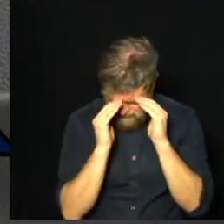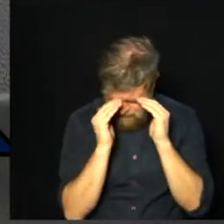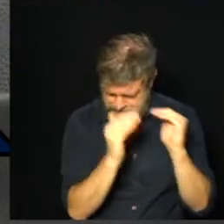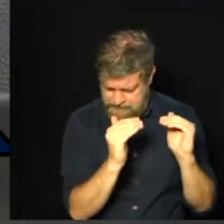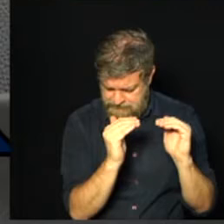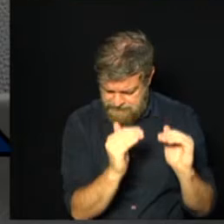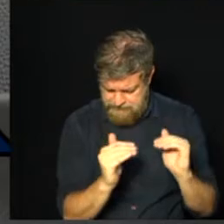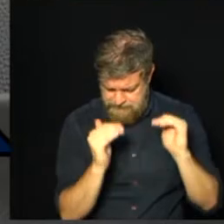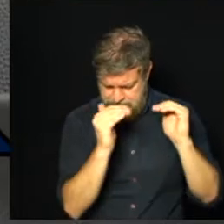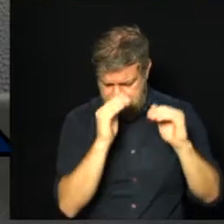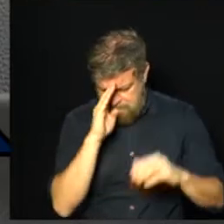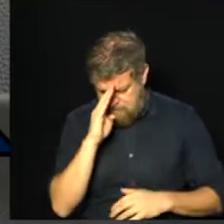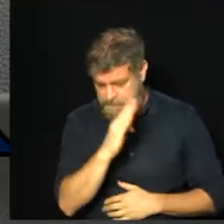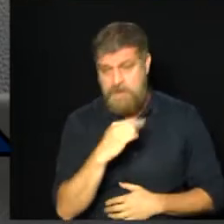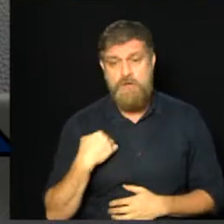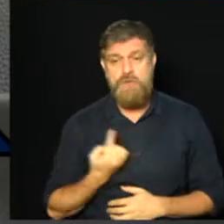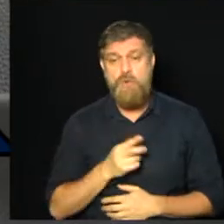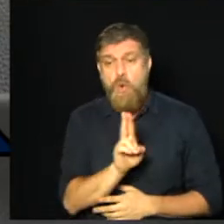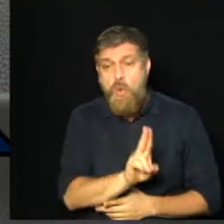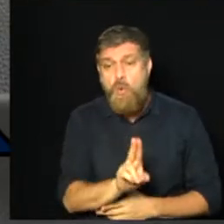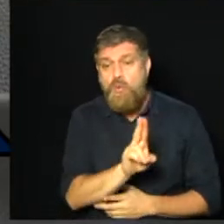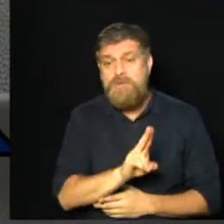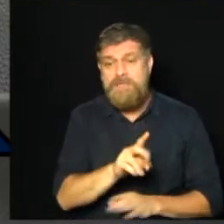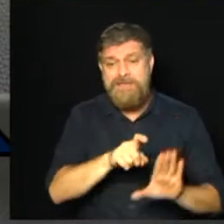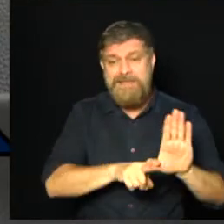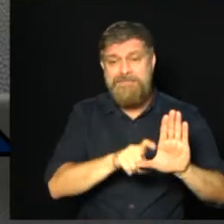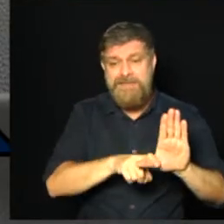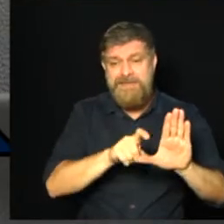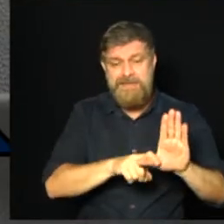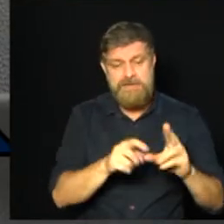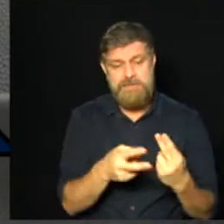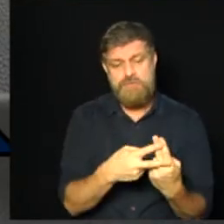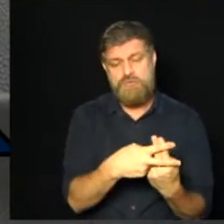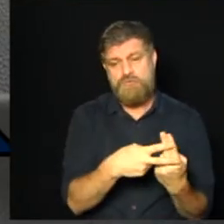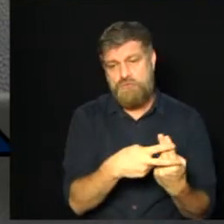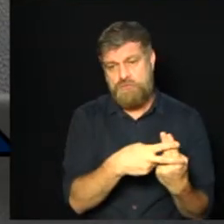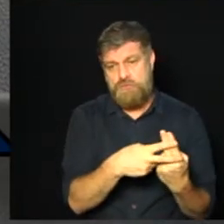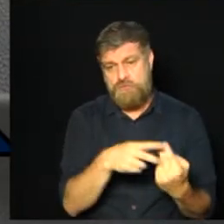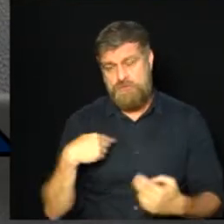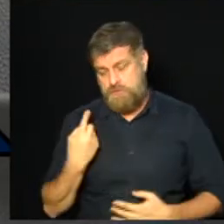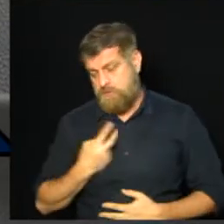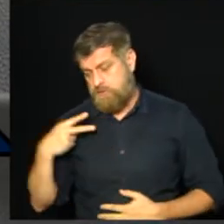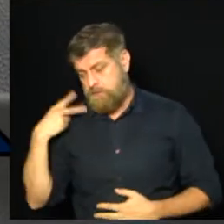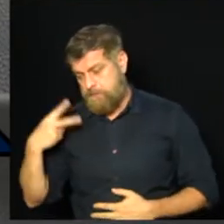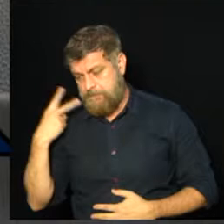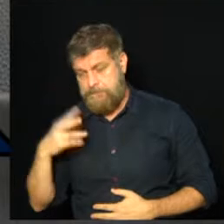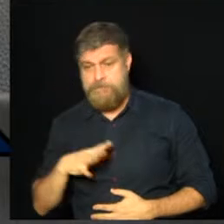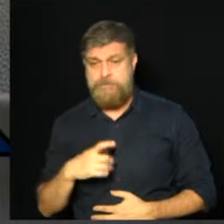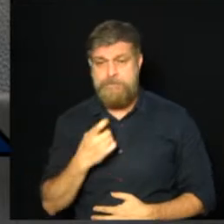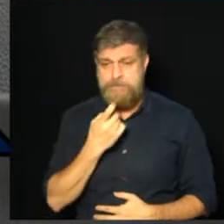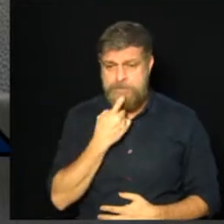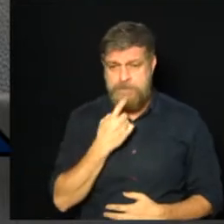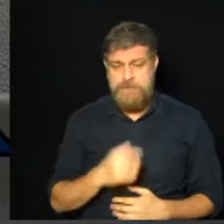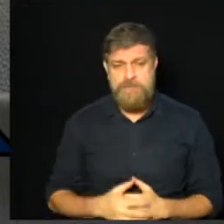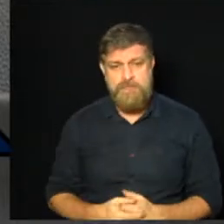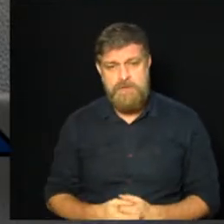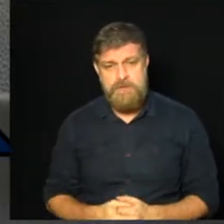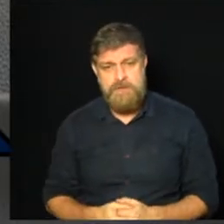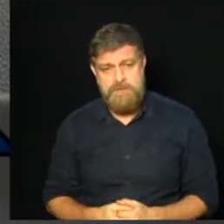enquanto usuário do sistema e enquanto legislador do nosso município.